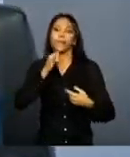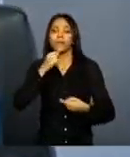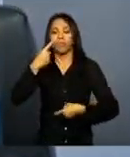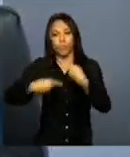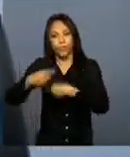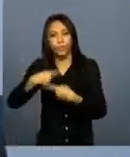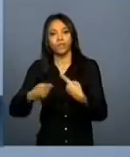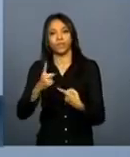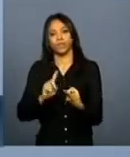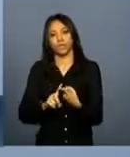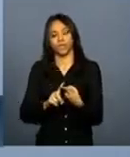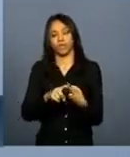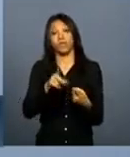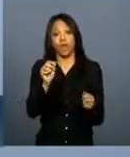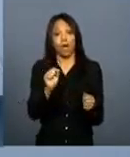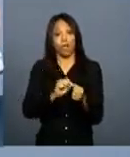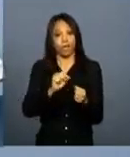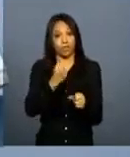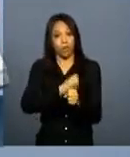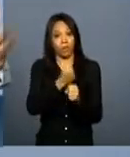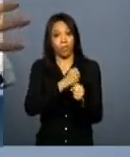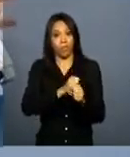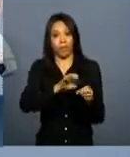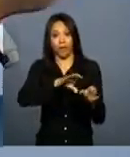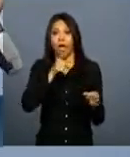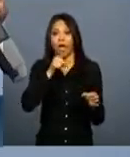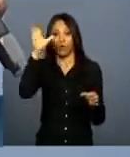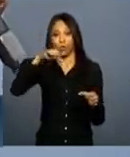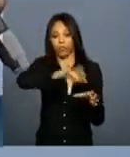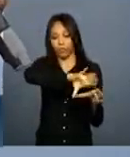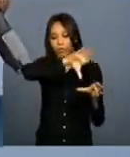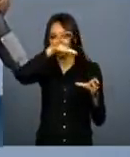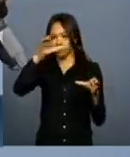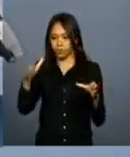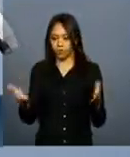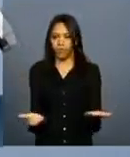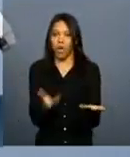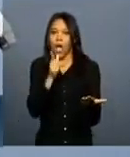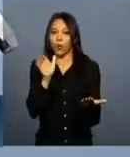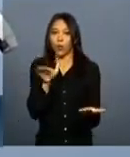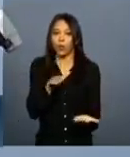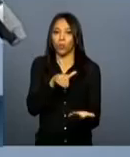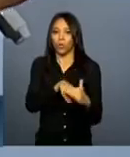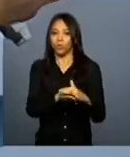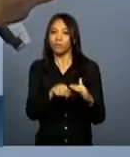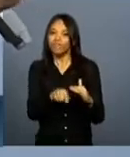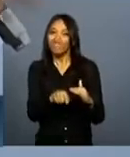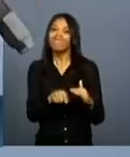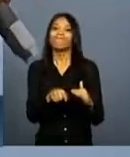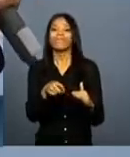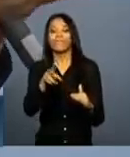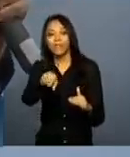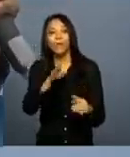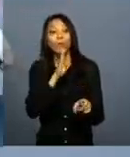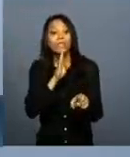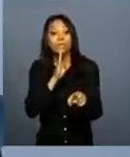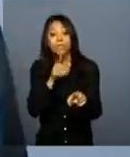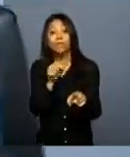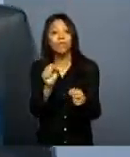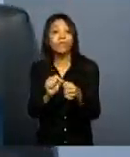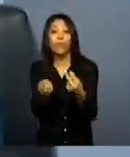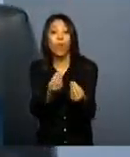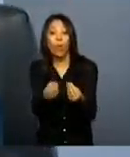públicas, as próprias cisternas, mas tantas outras experiências que a gente arrecadou do conhecimento do povo e transformou